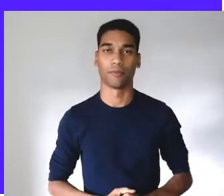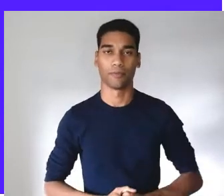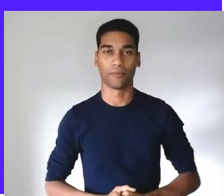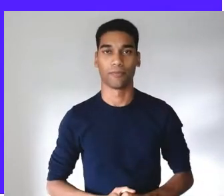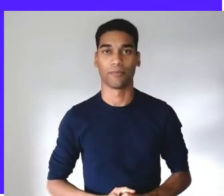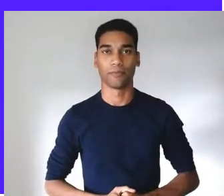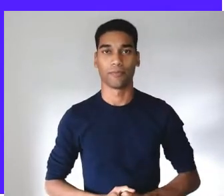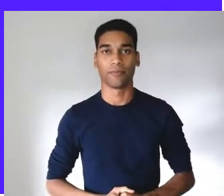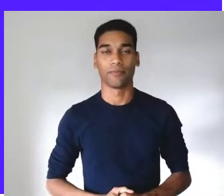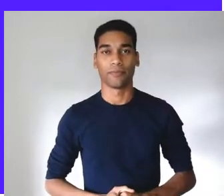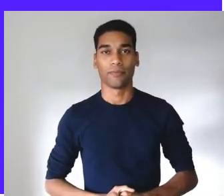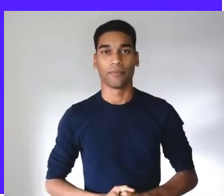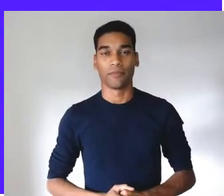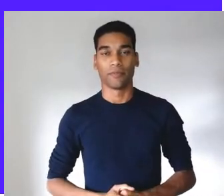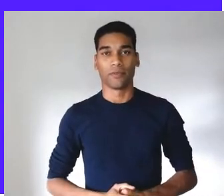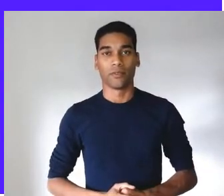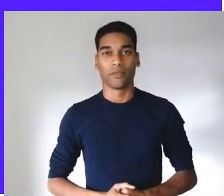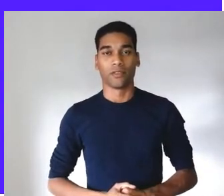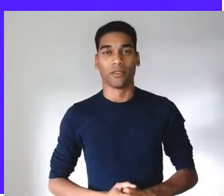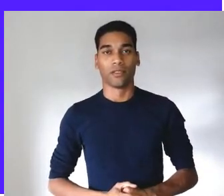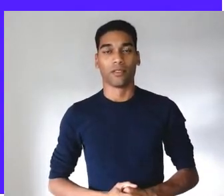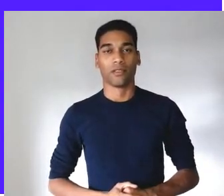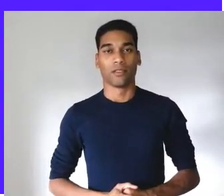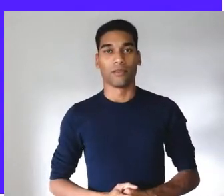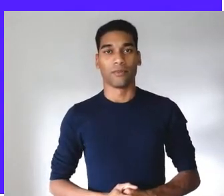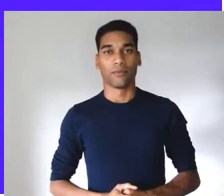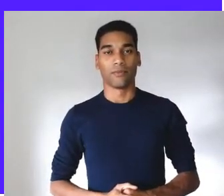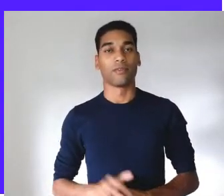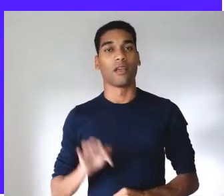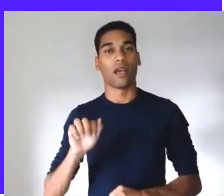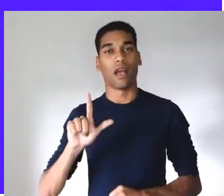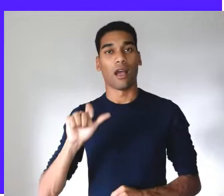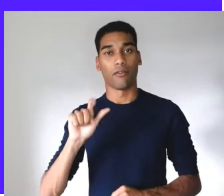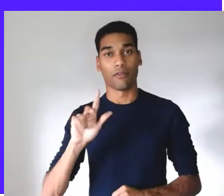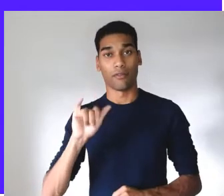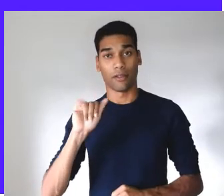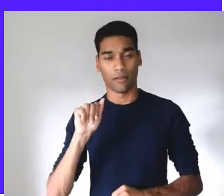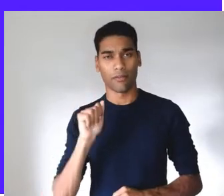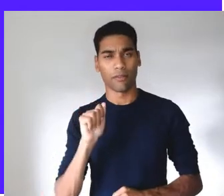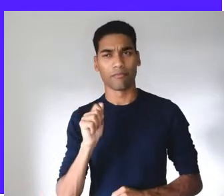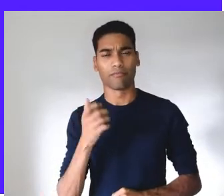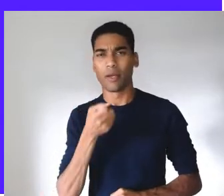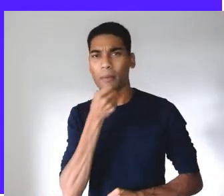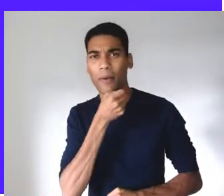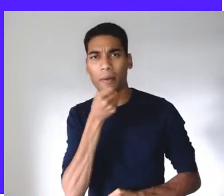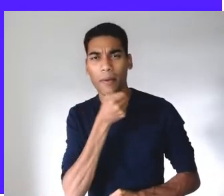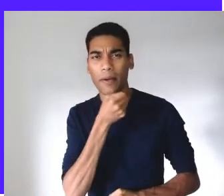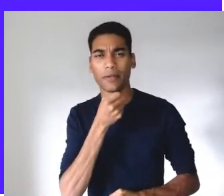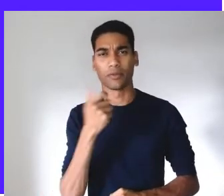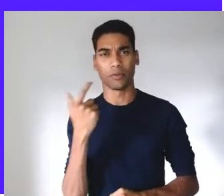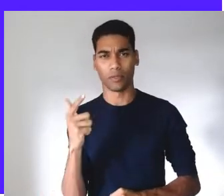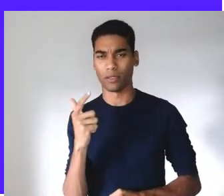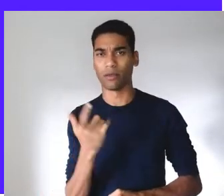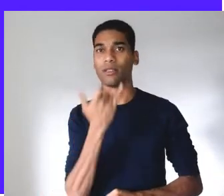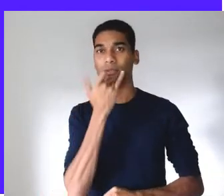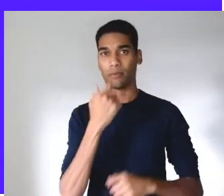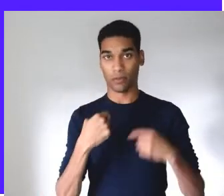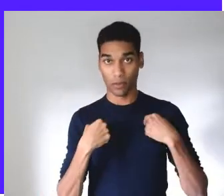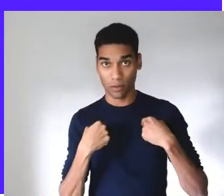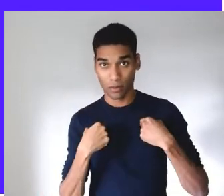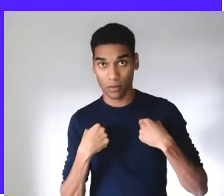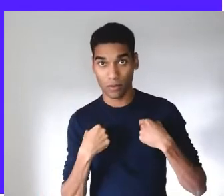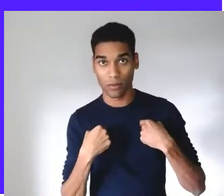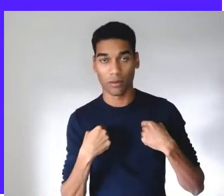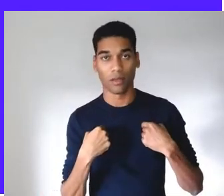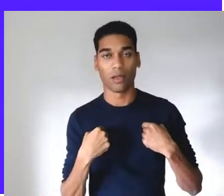É, Flávia, você está mutada. Flavinha está sem som. Ué, mas sou eu? Pronto, voltou. Agora ah, tá, mas não era eu, não. Era da